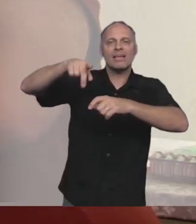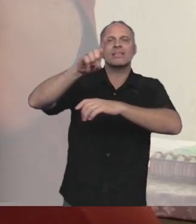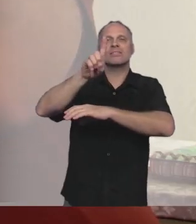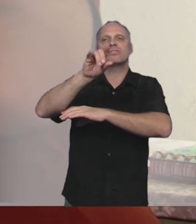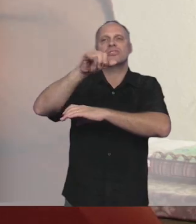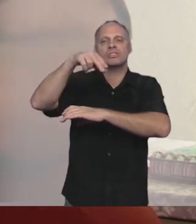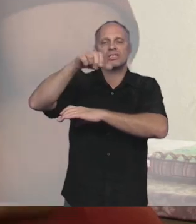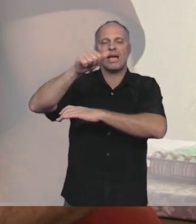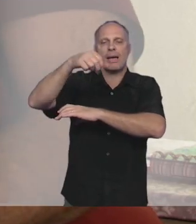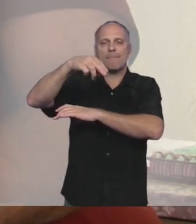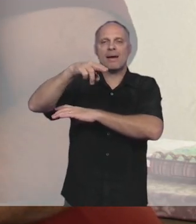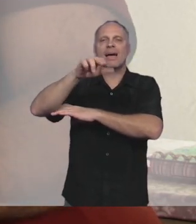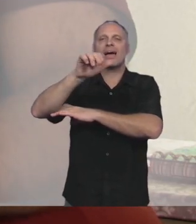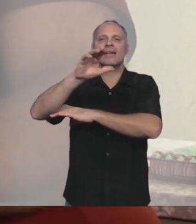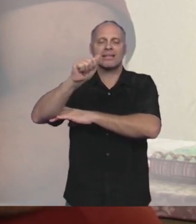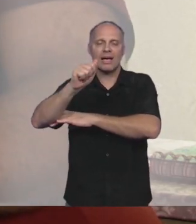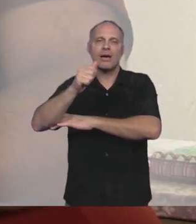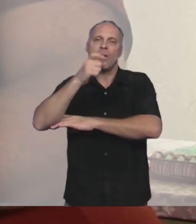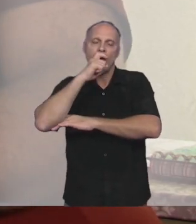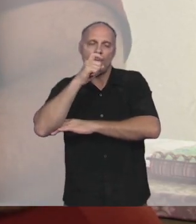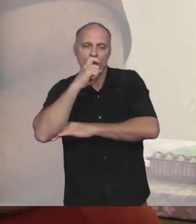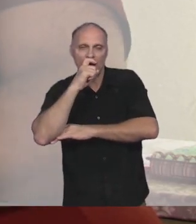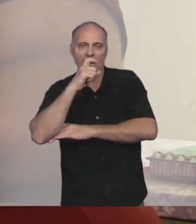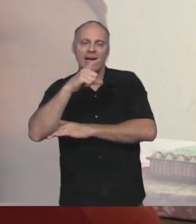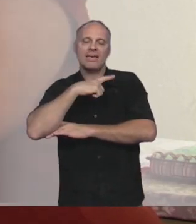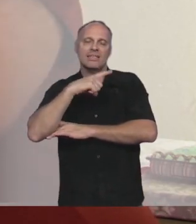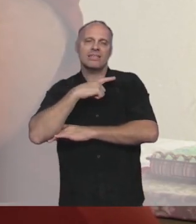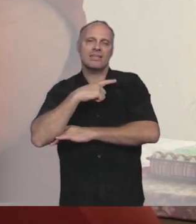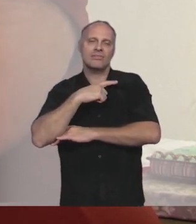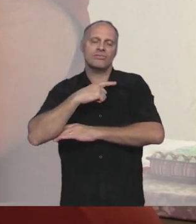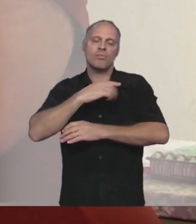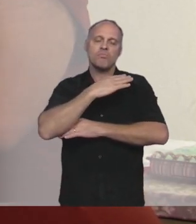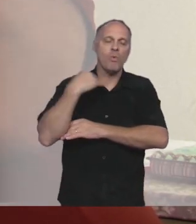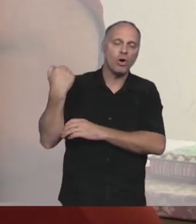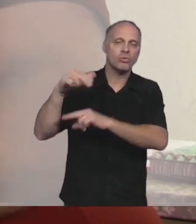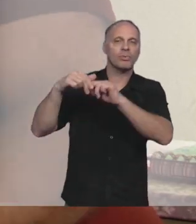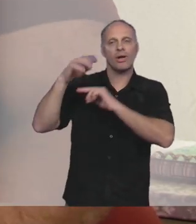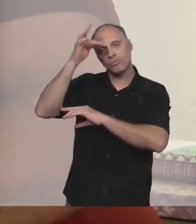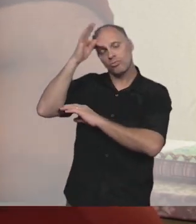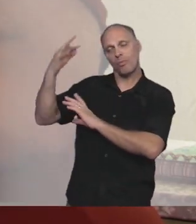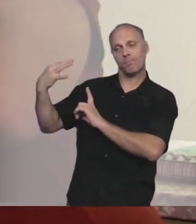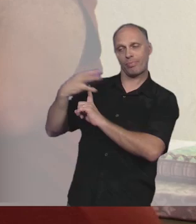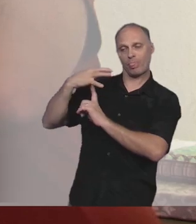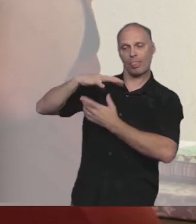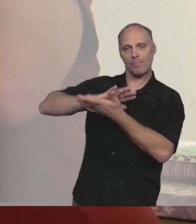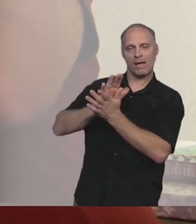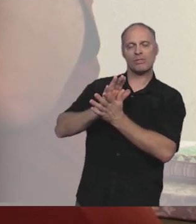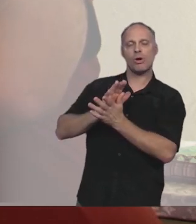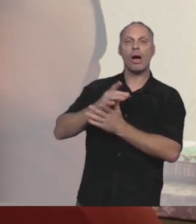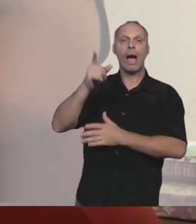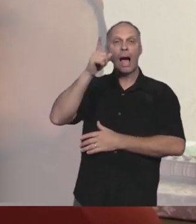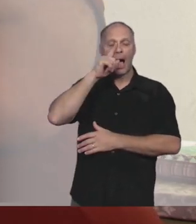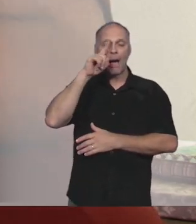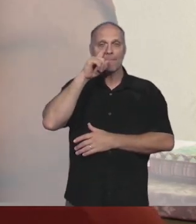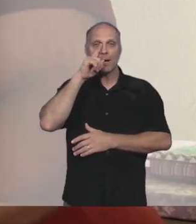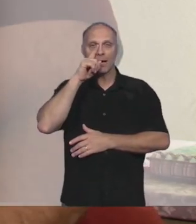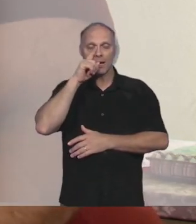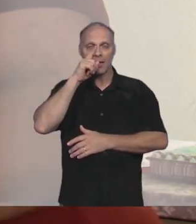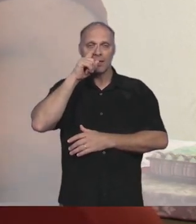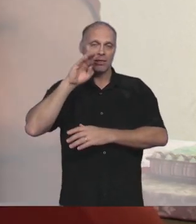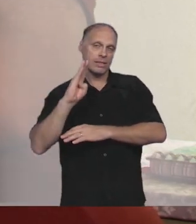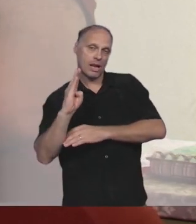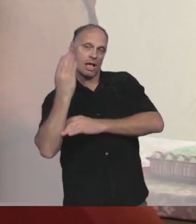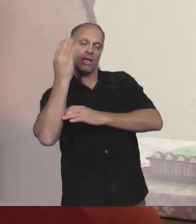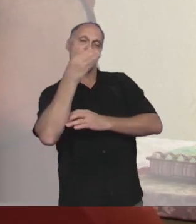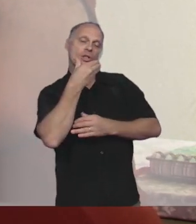sido assassinado pelo tio, né? A mãe desposando com o tio, o sendo traído por